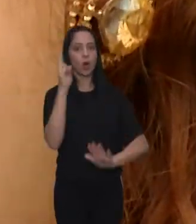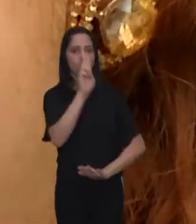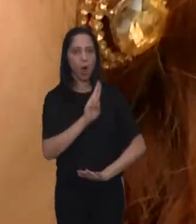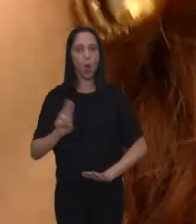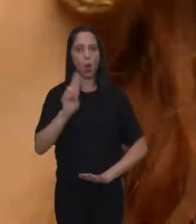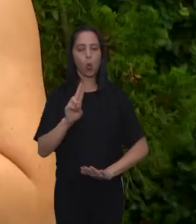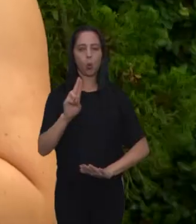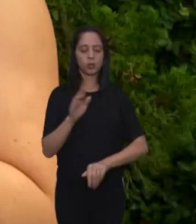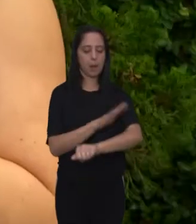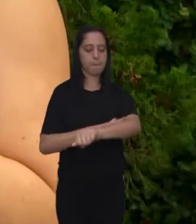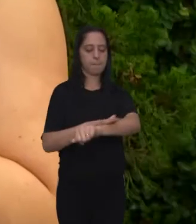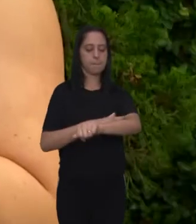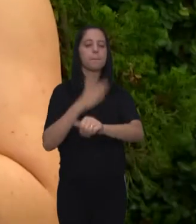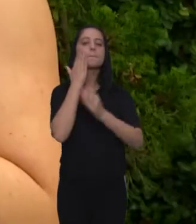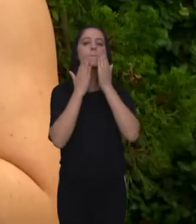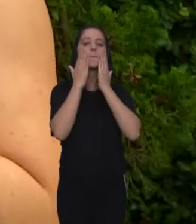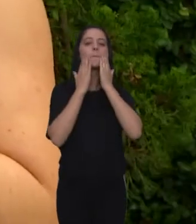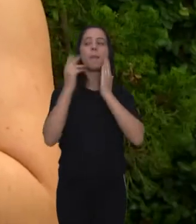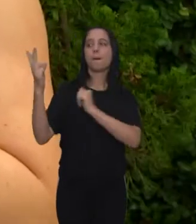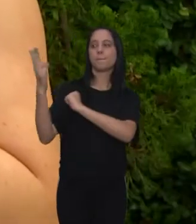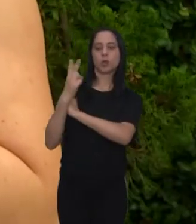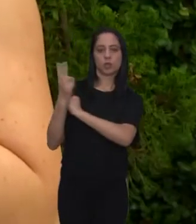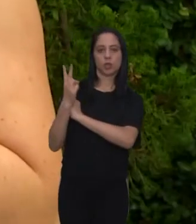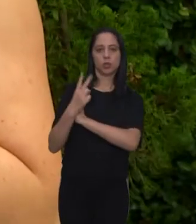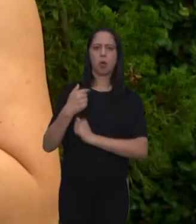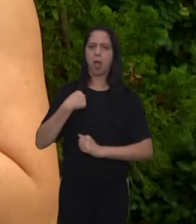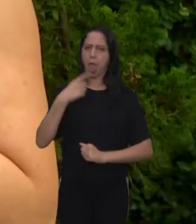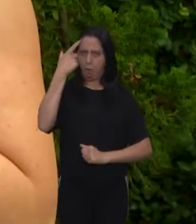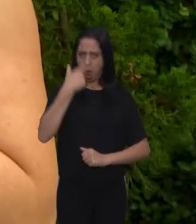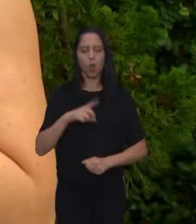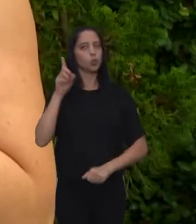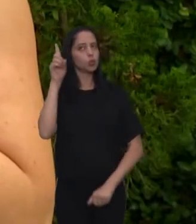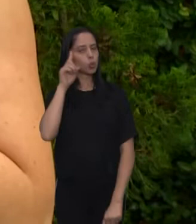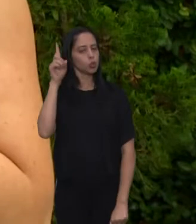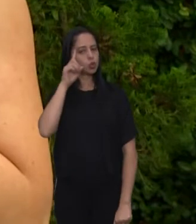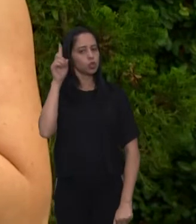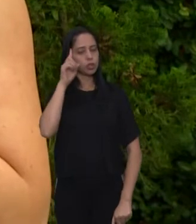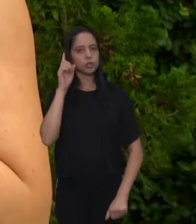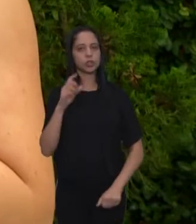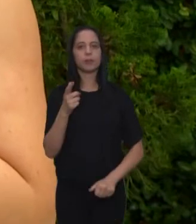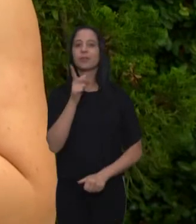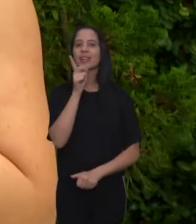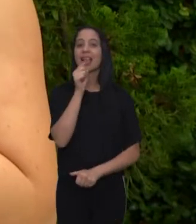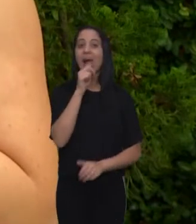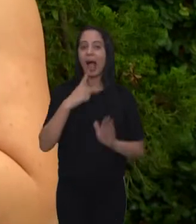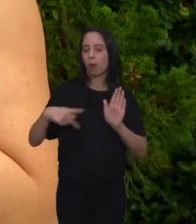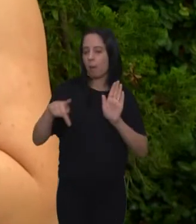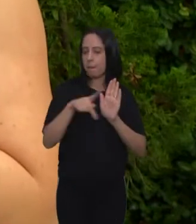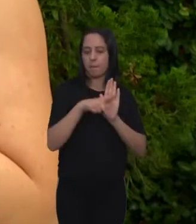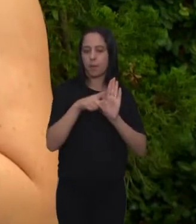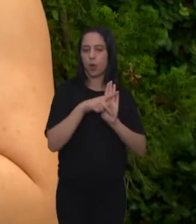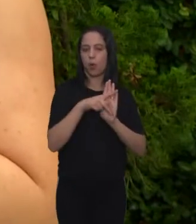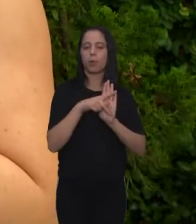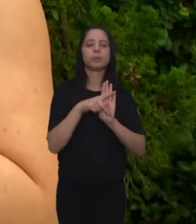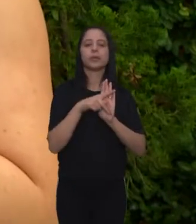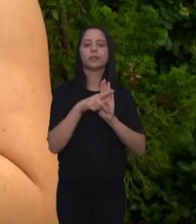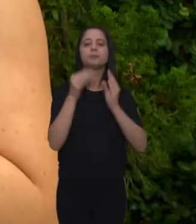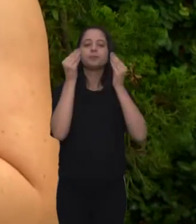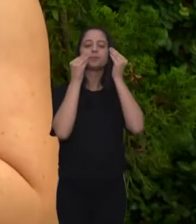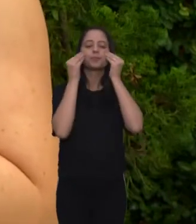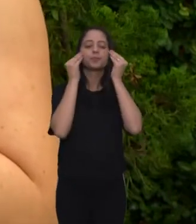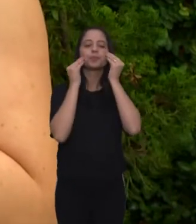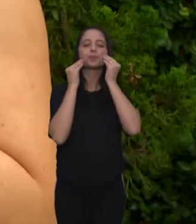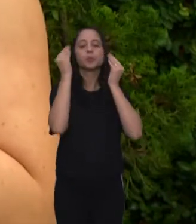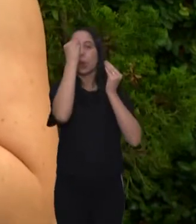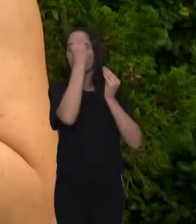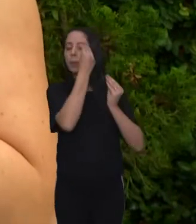do protetor solar eu tenho uma rotina que eu faça uma limpeza de pele né Tem uma água micelar que ela é própria para quem tem